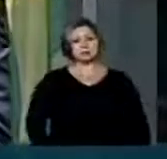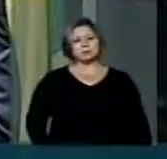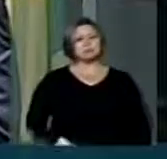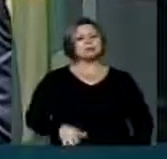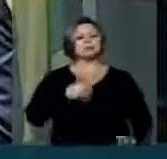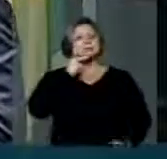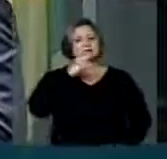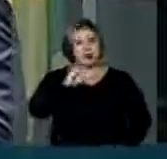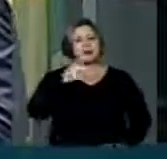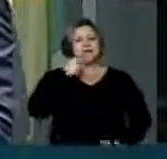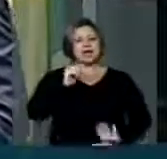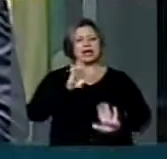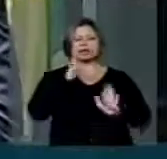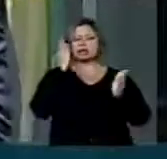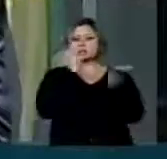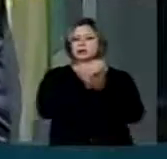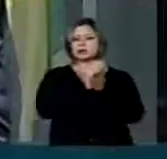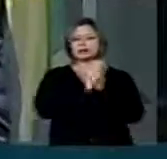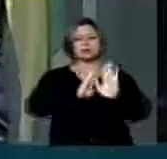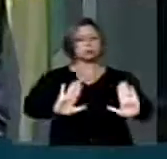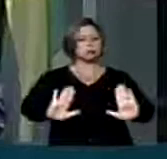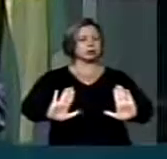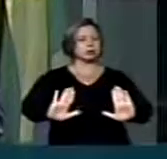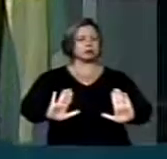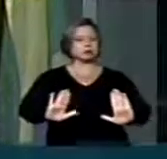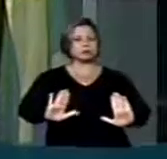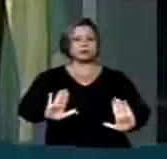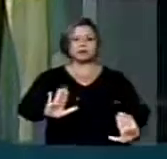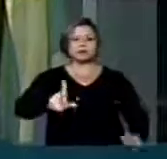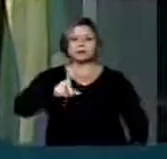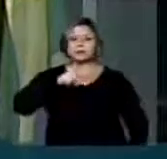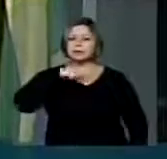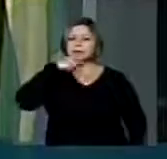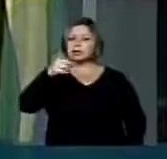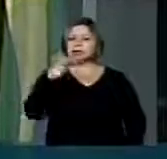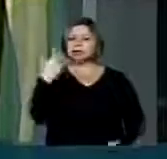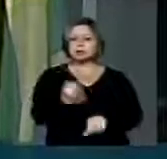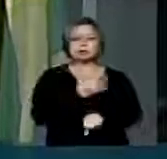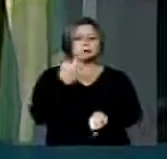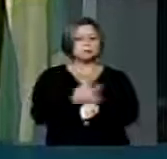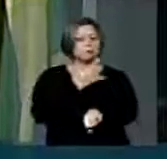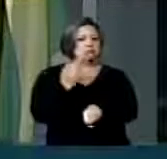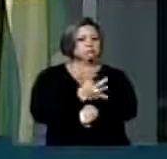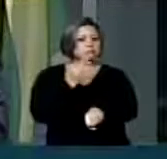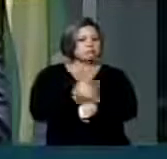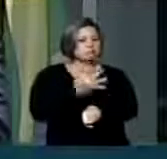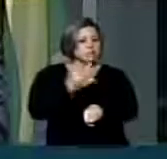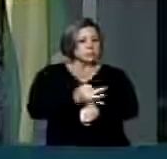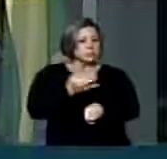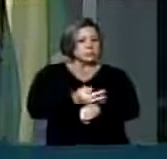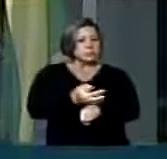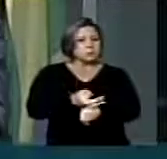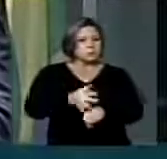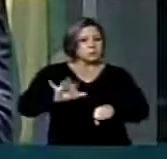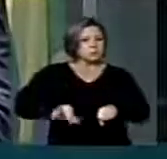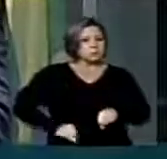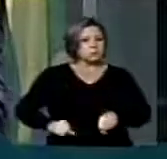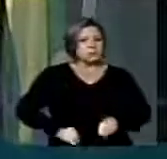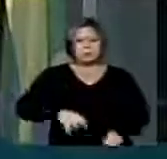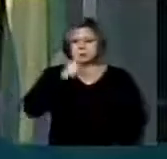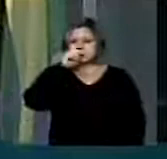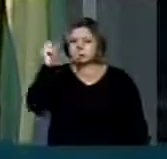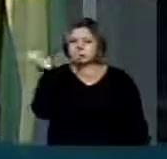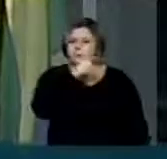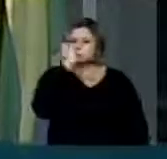basta, chega, ninguém suporta mais o descaso, a mentira,